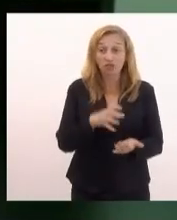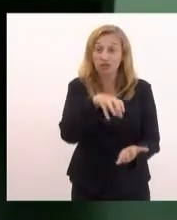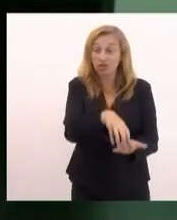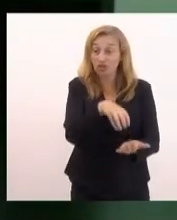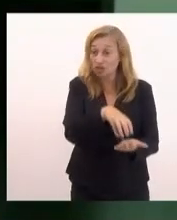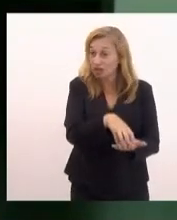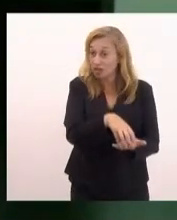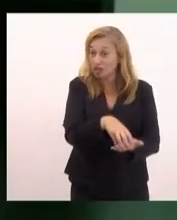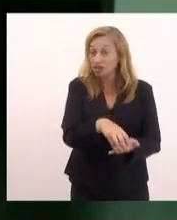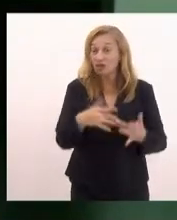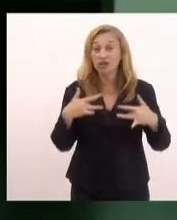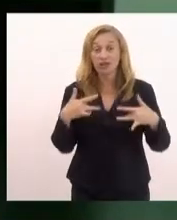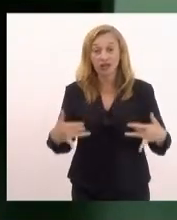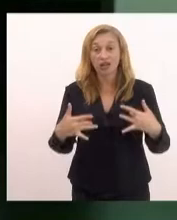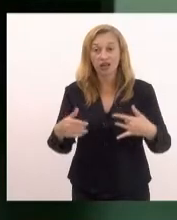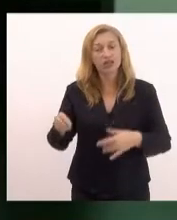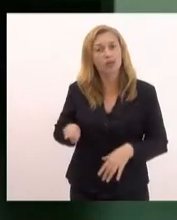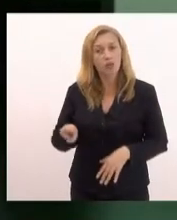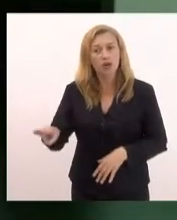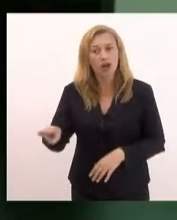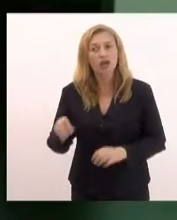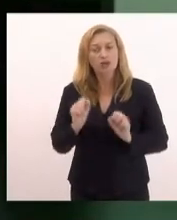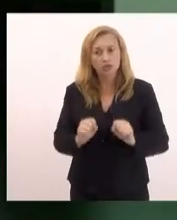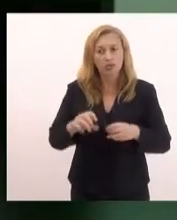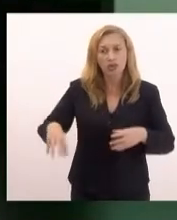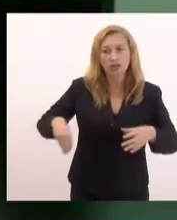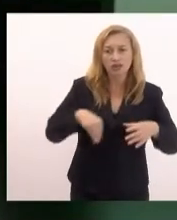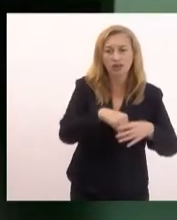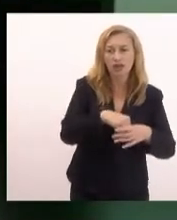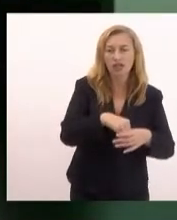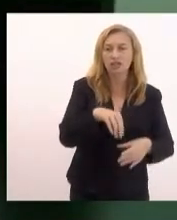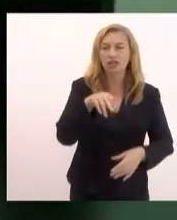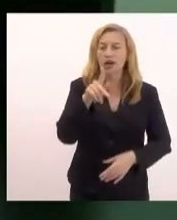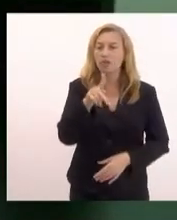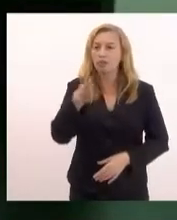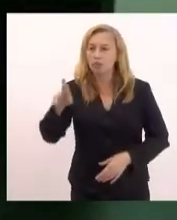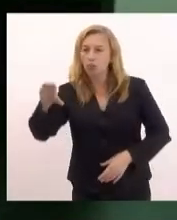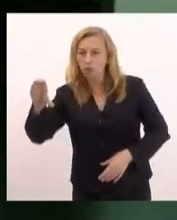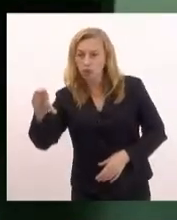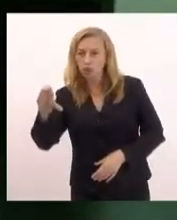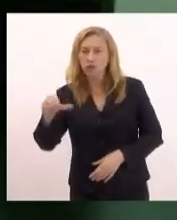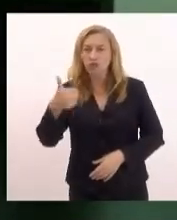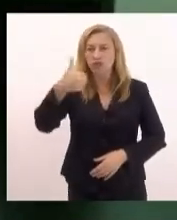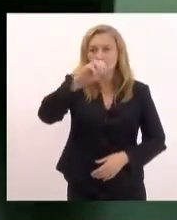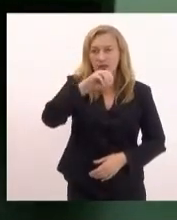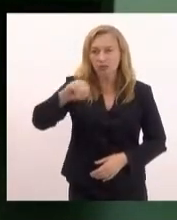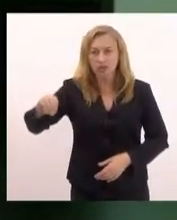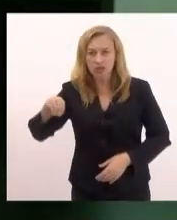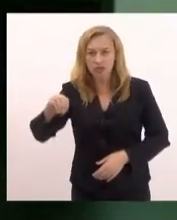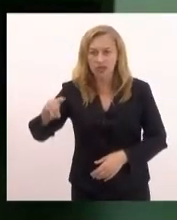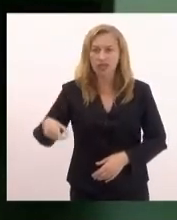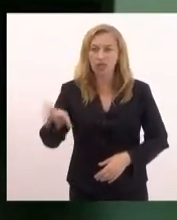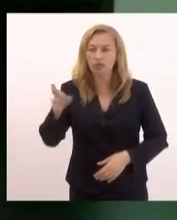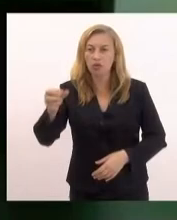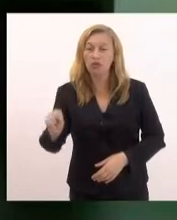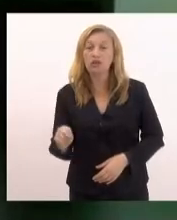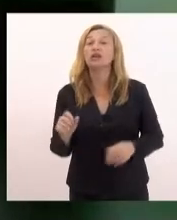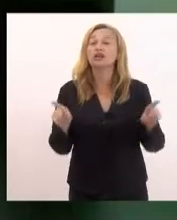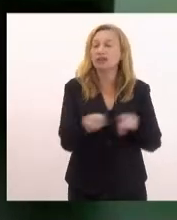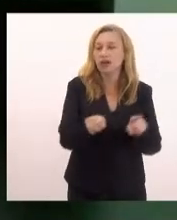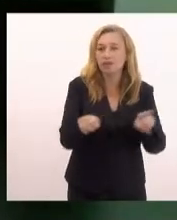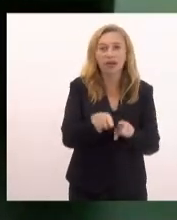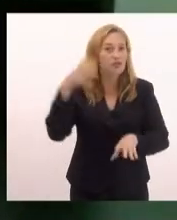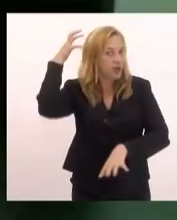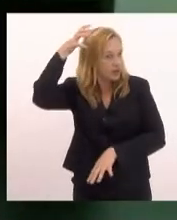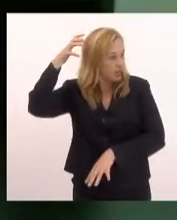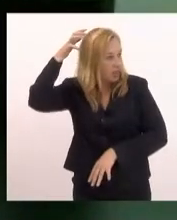Ações Solidárias de Amaré e pude ingressar na PUC com 100% de bolsa, assim como Marielle